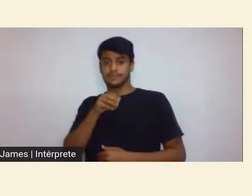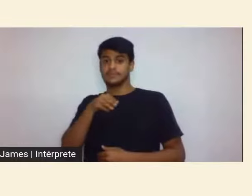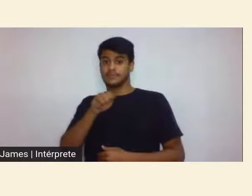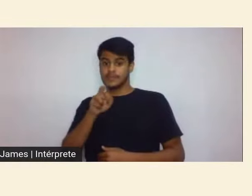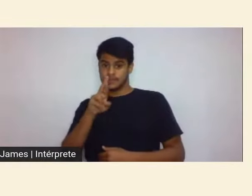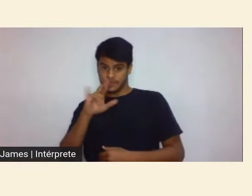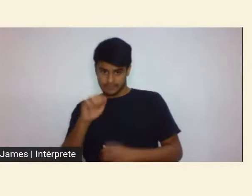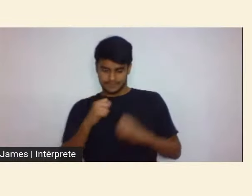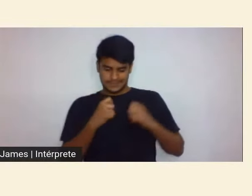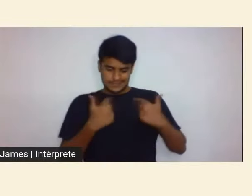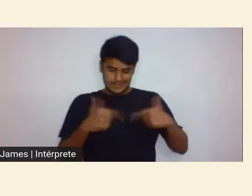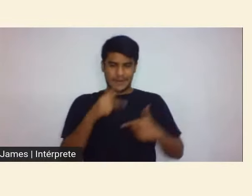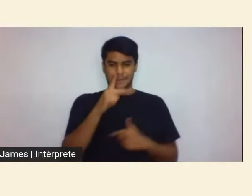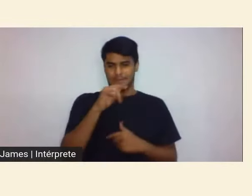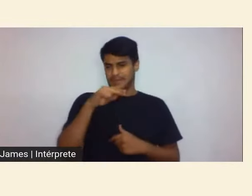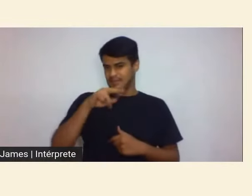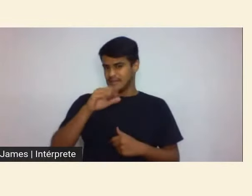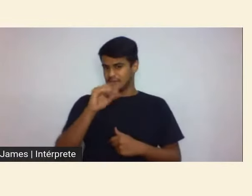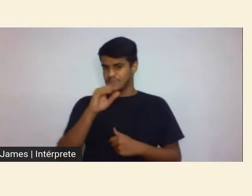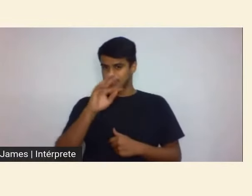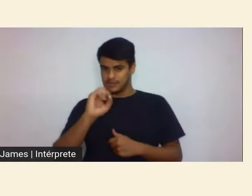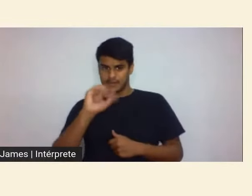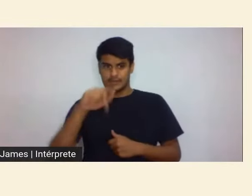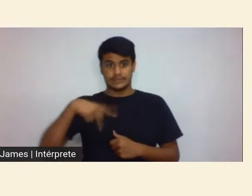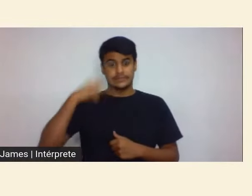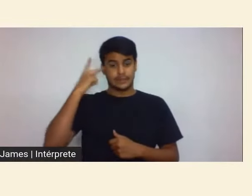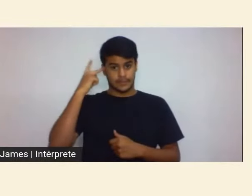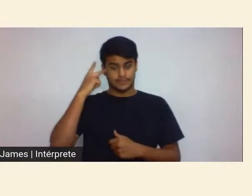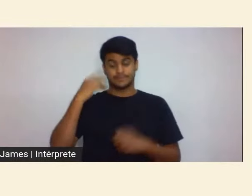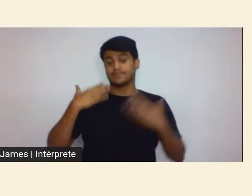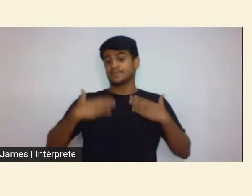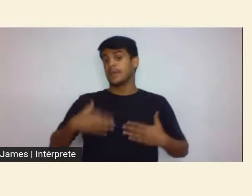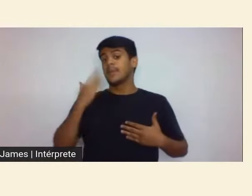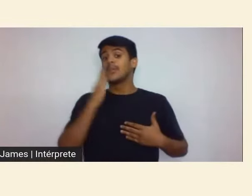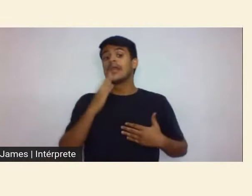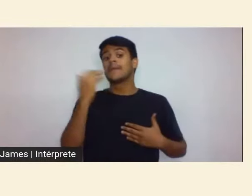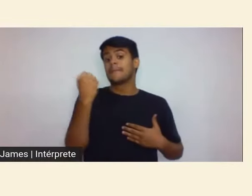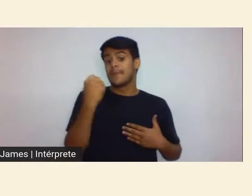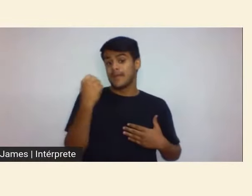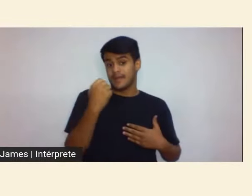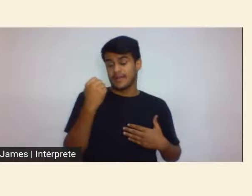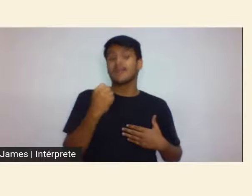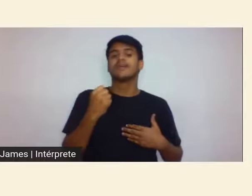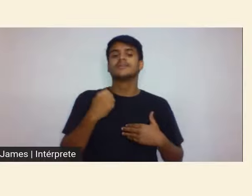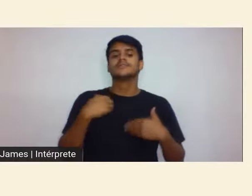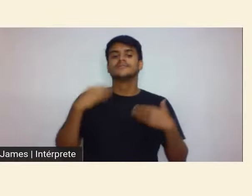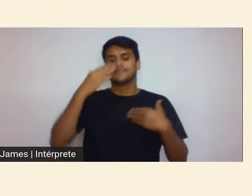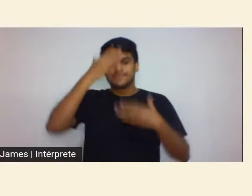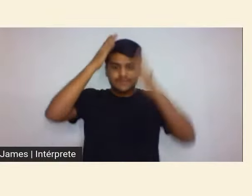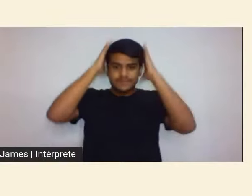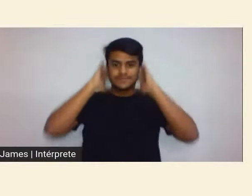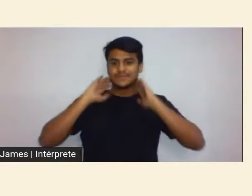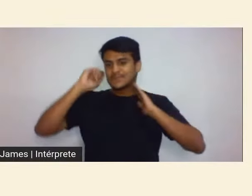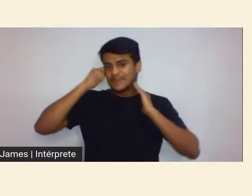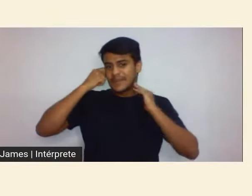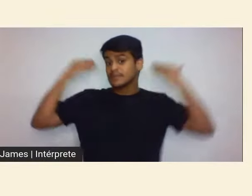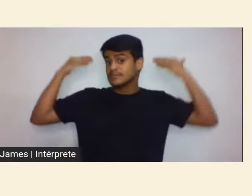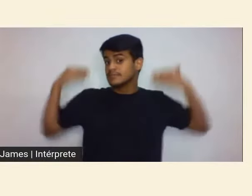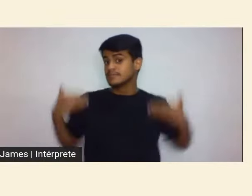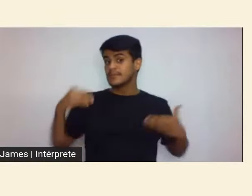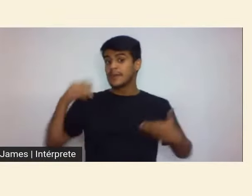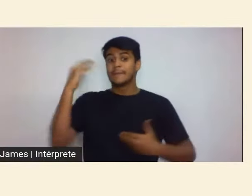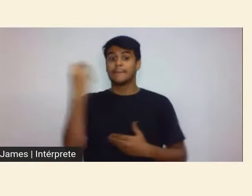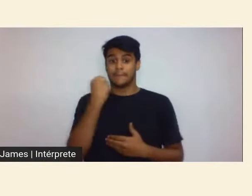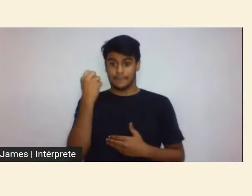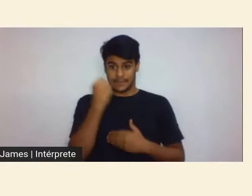da Pinacoteca de São Paulo e sou uma mulher branca, de cabelo preto, estou diante de uma parede branca, isso para começar